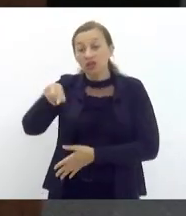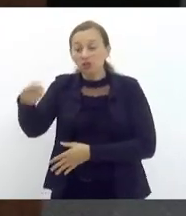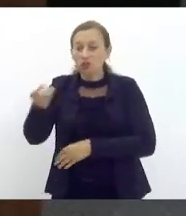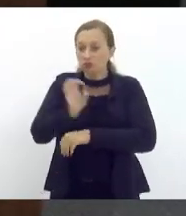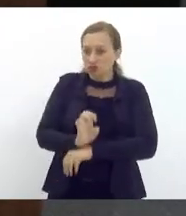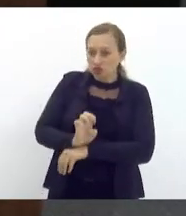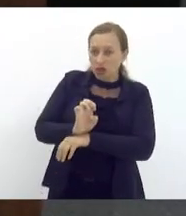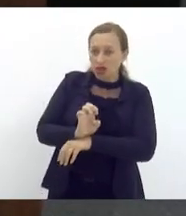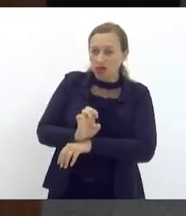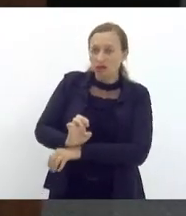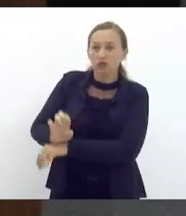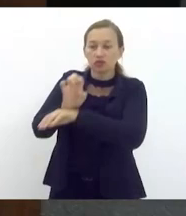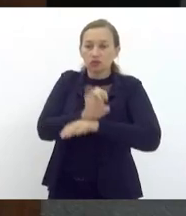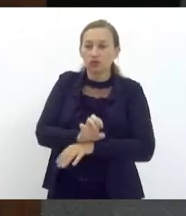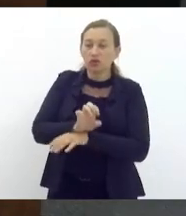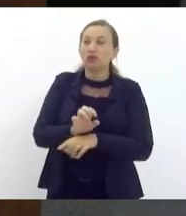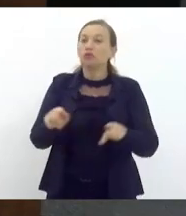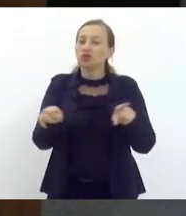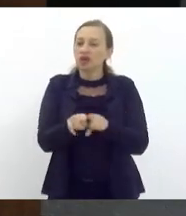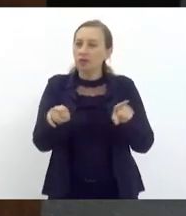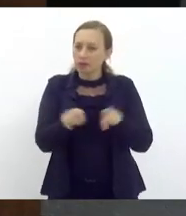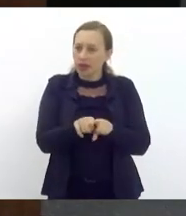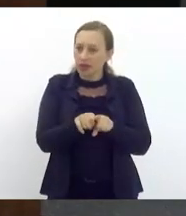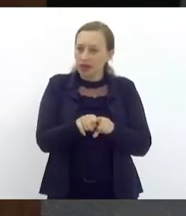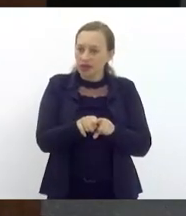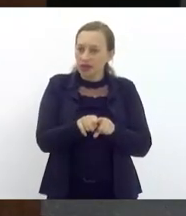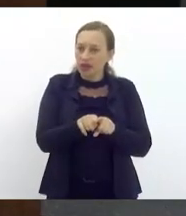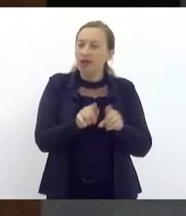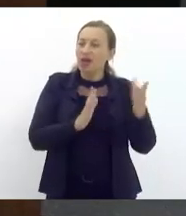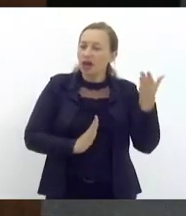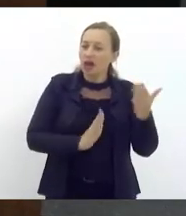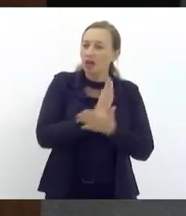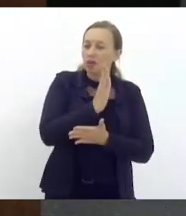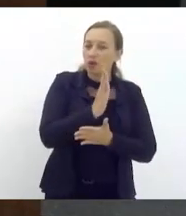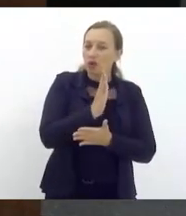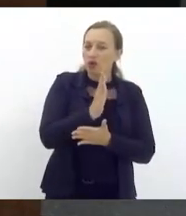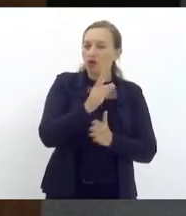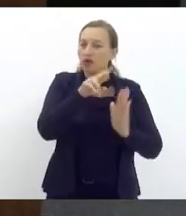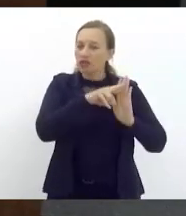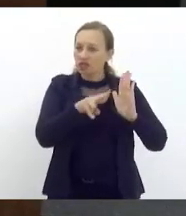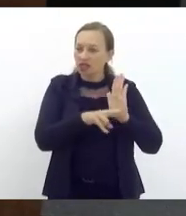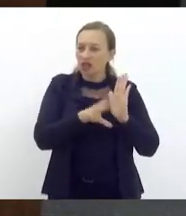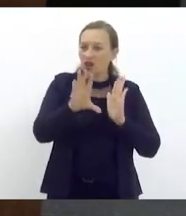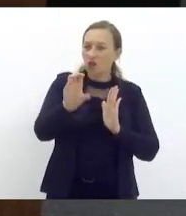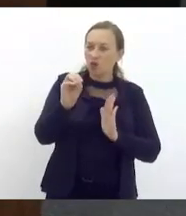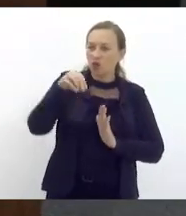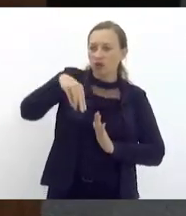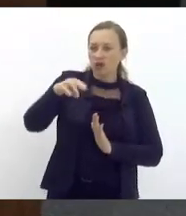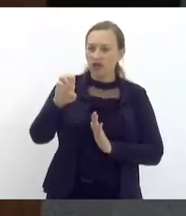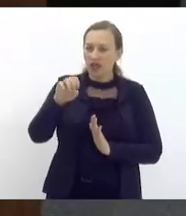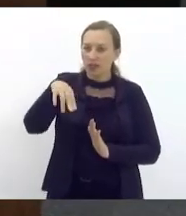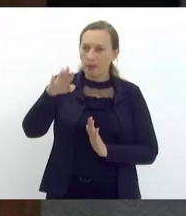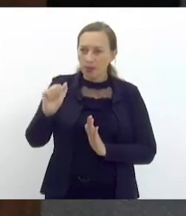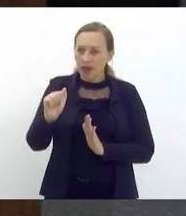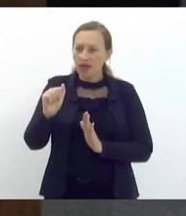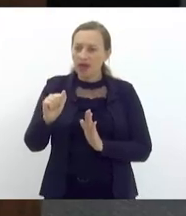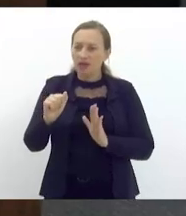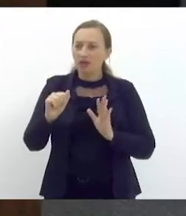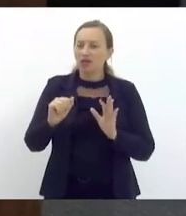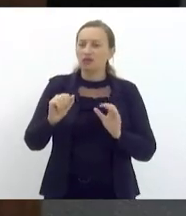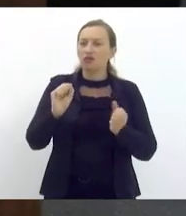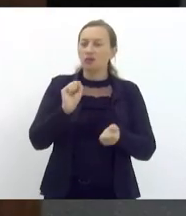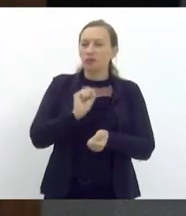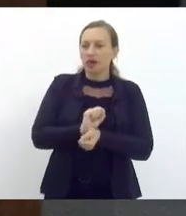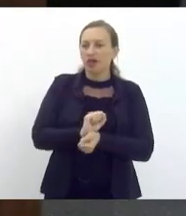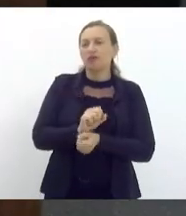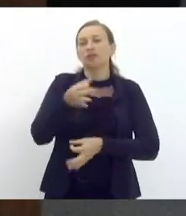estados como revalida as decisões do conema que foram sustadas pela justiça Então passa